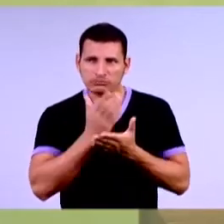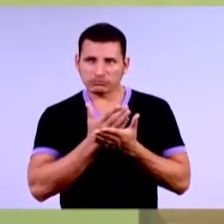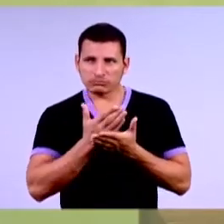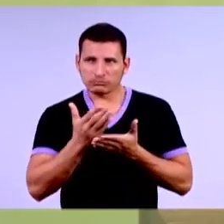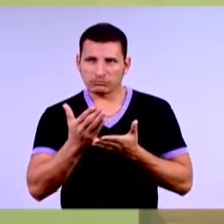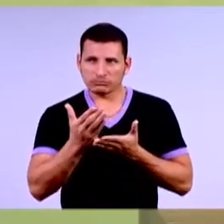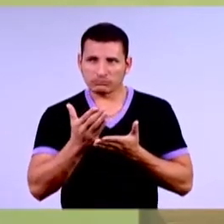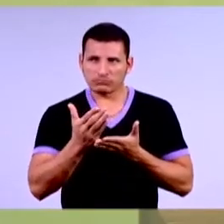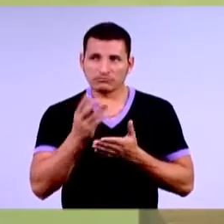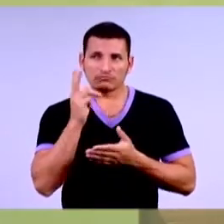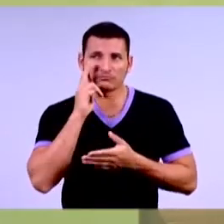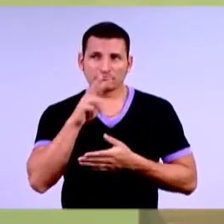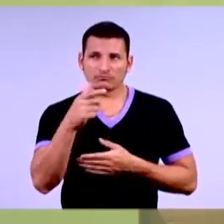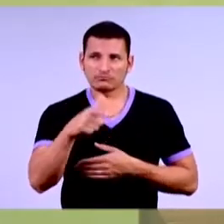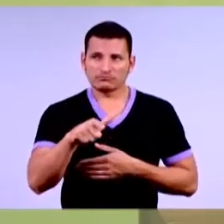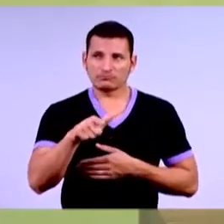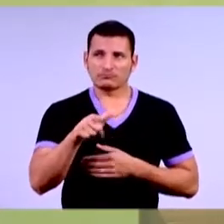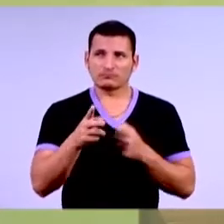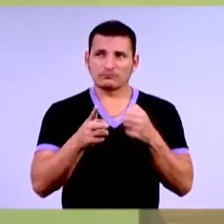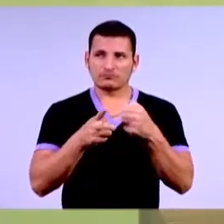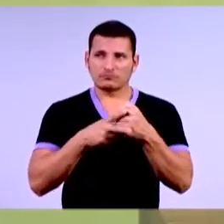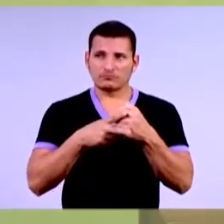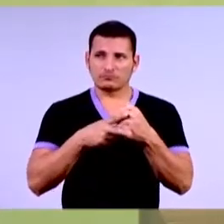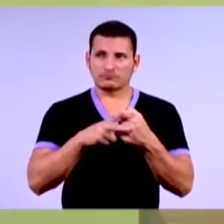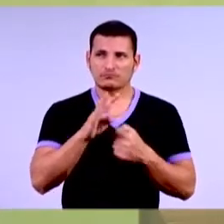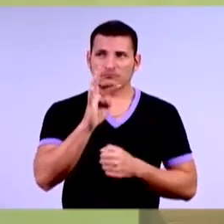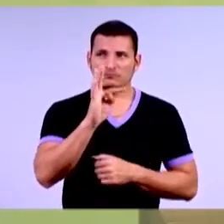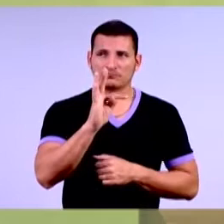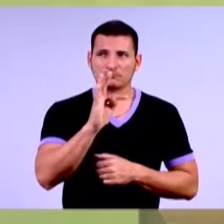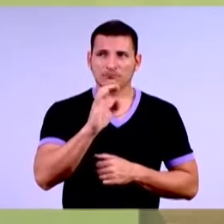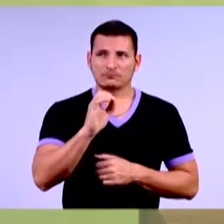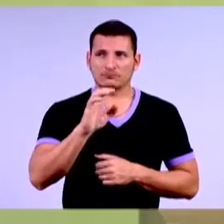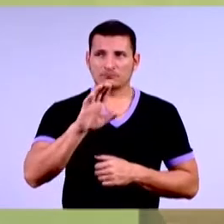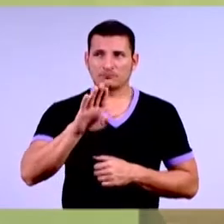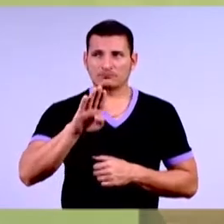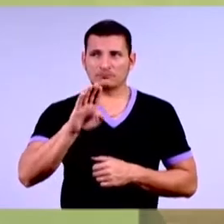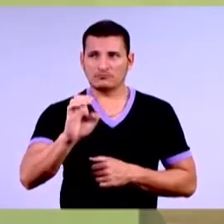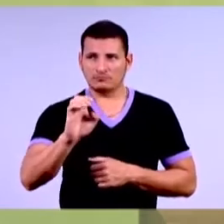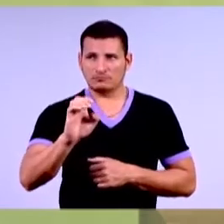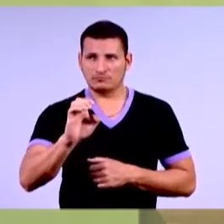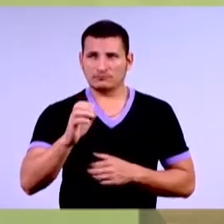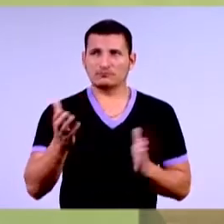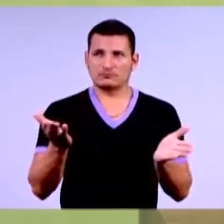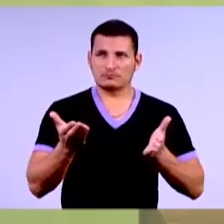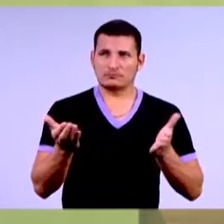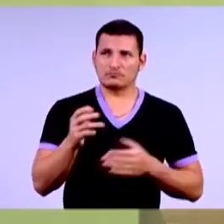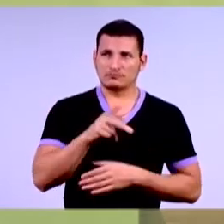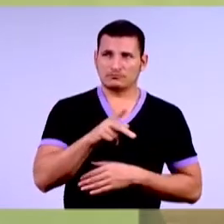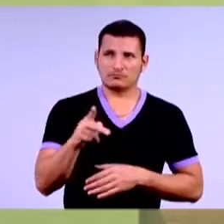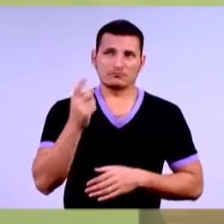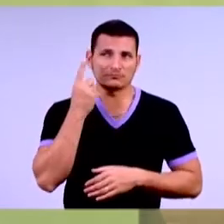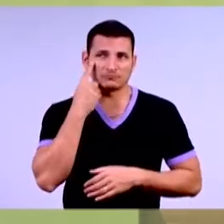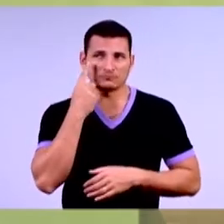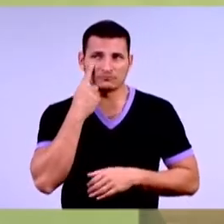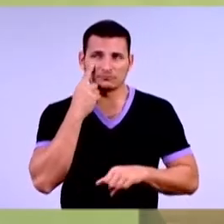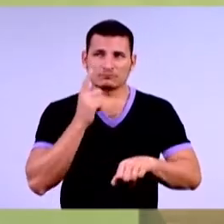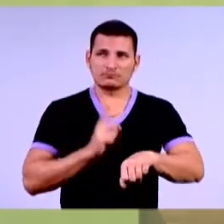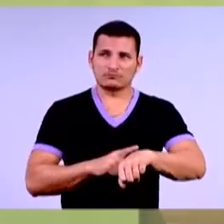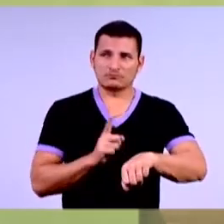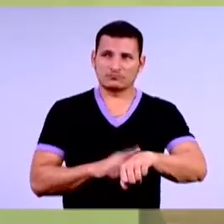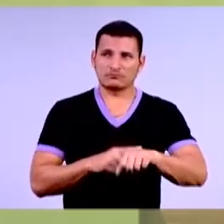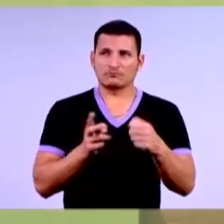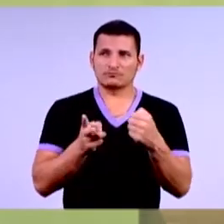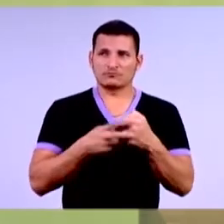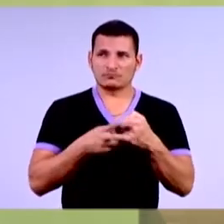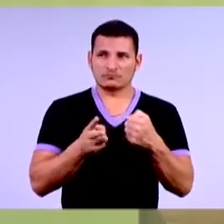verbos mas antes disso a professora elisângela vai rever também esse tempo verbal que a gente trabalhou tanto que